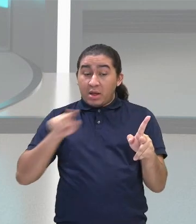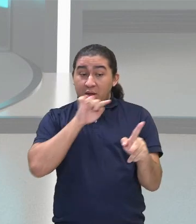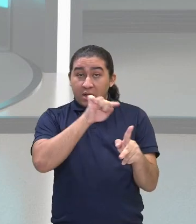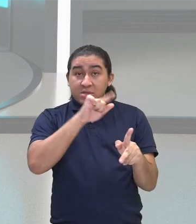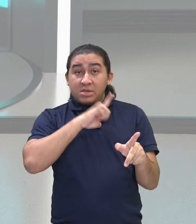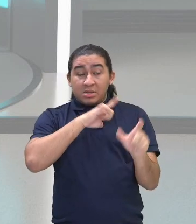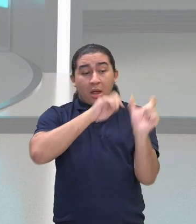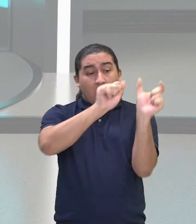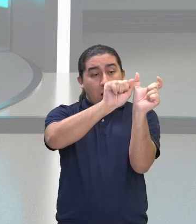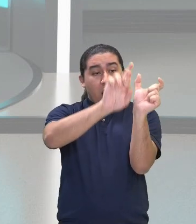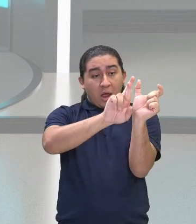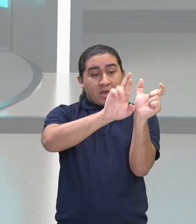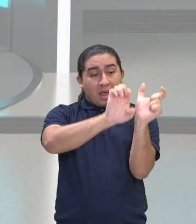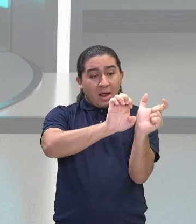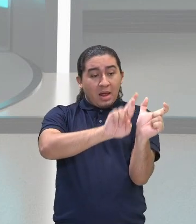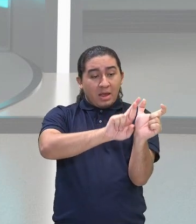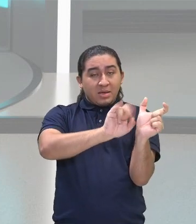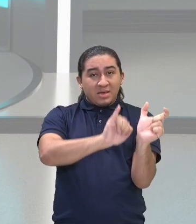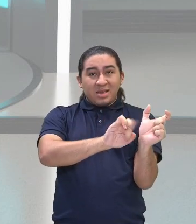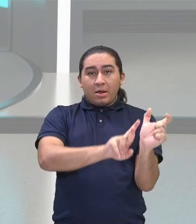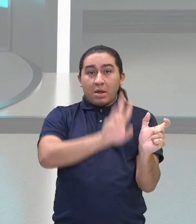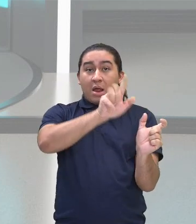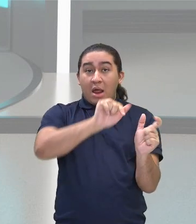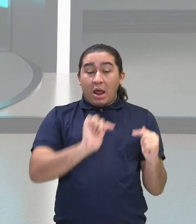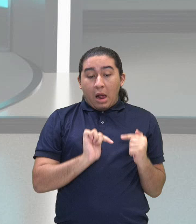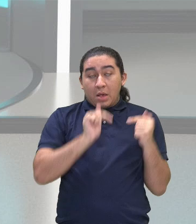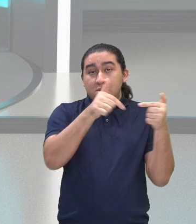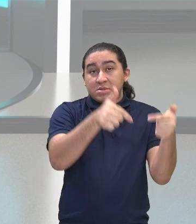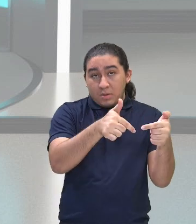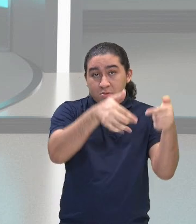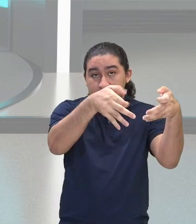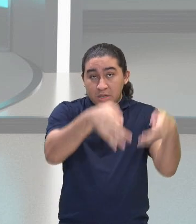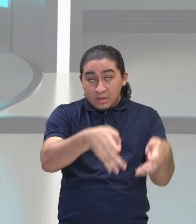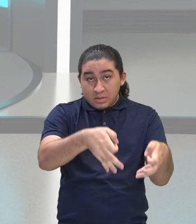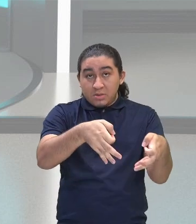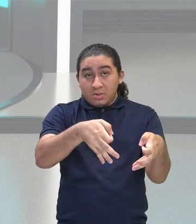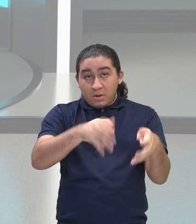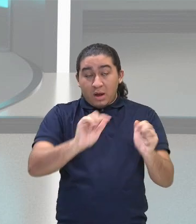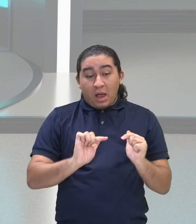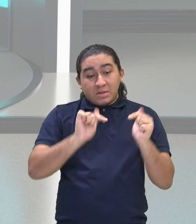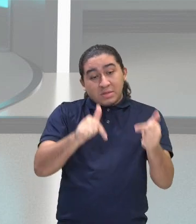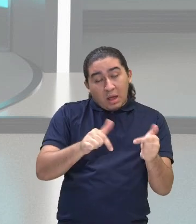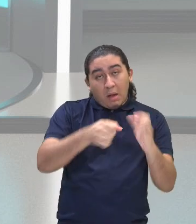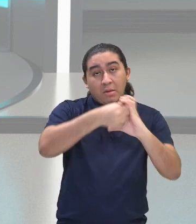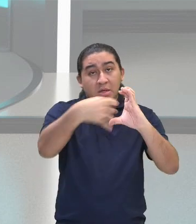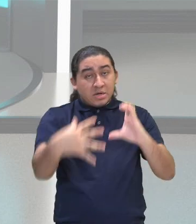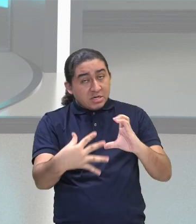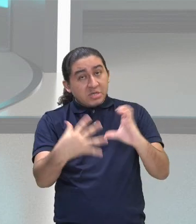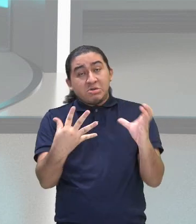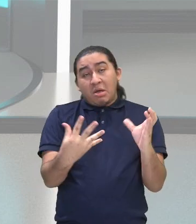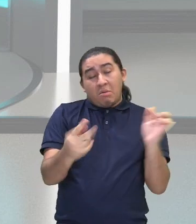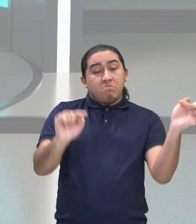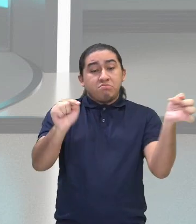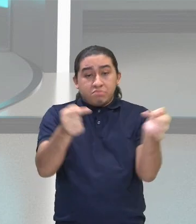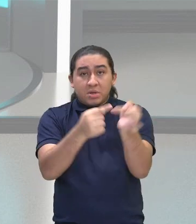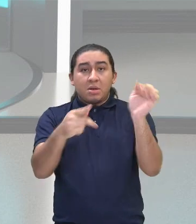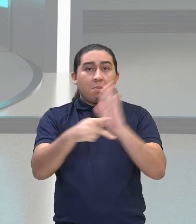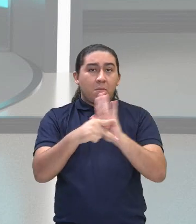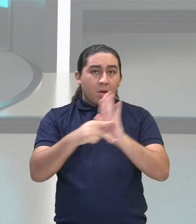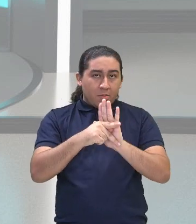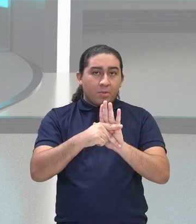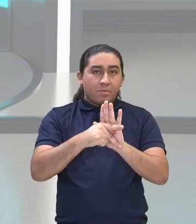verbo. Verbo informa ação. Ação, estado, qualidade e fenômenos da